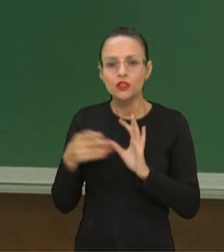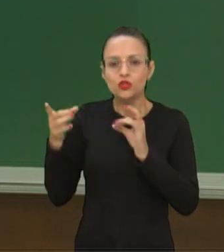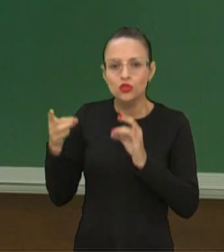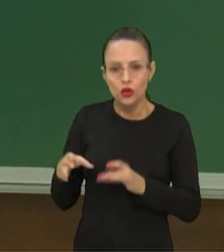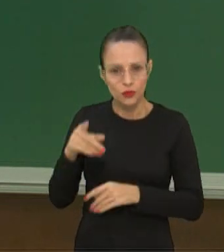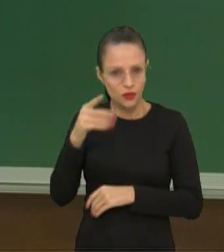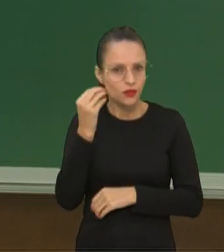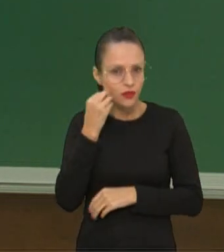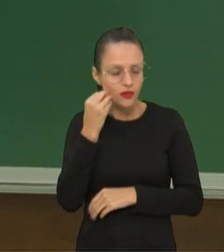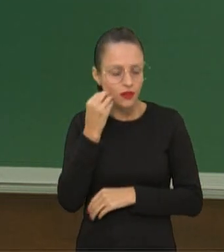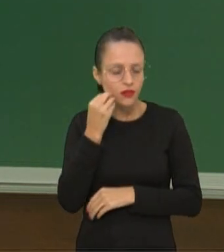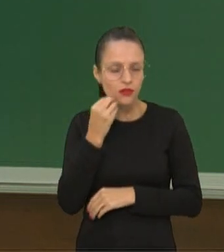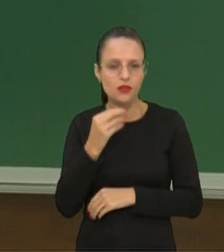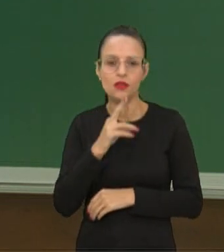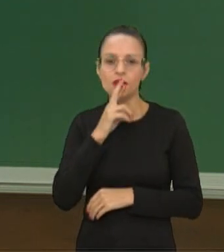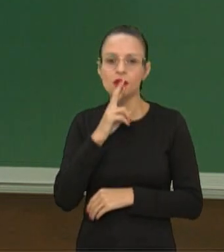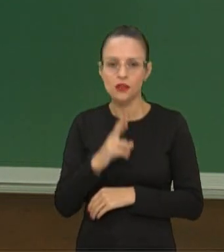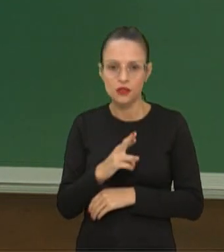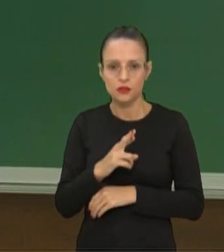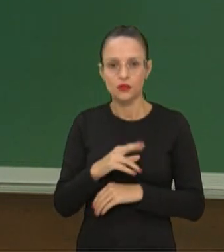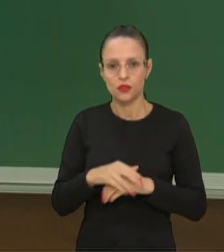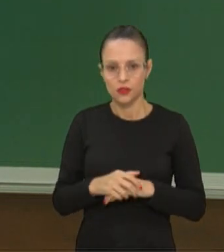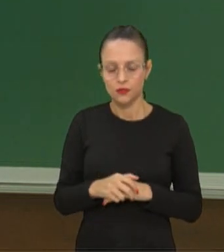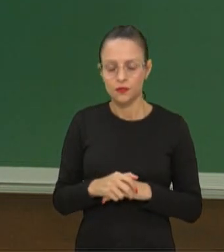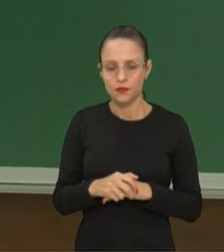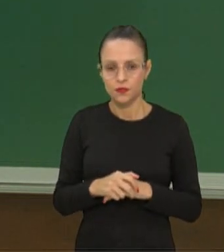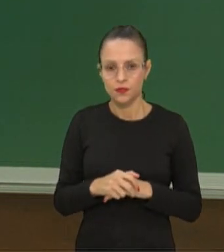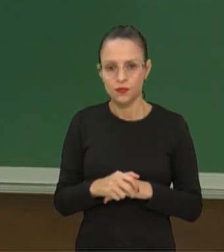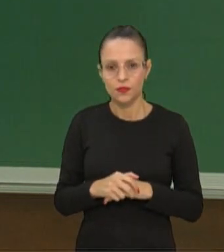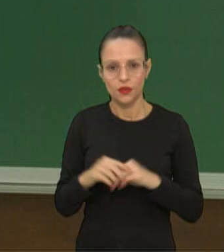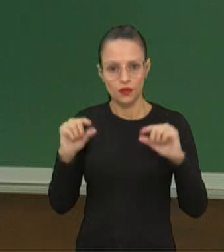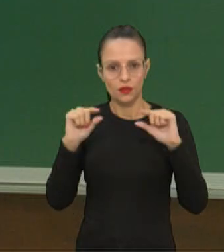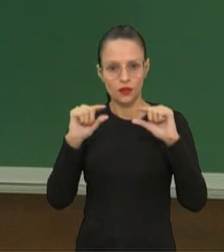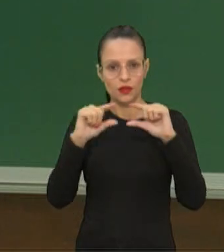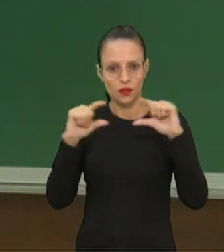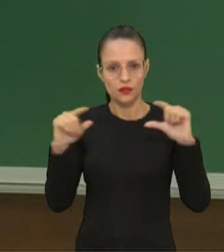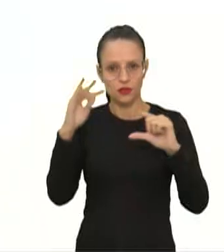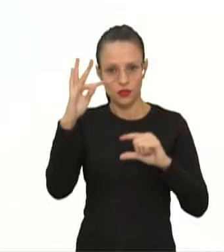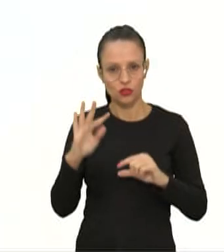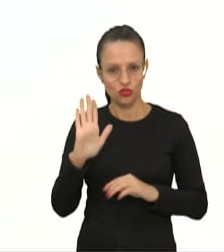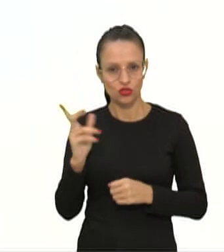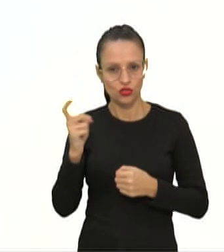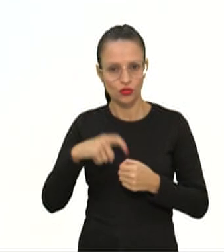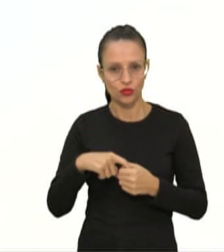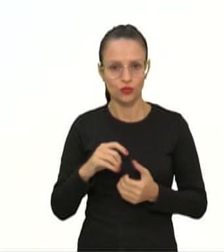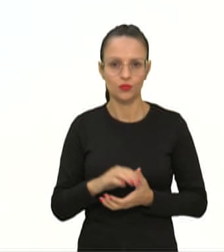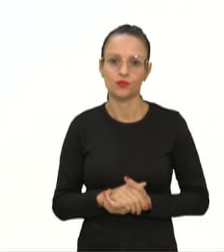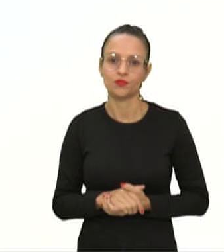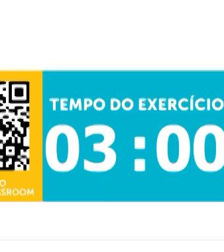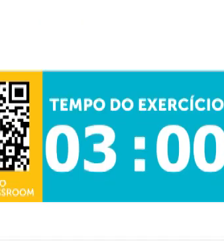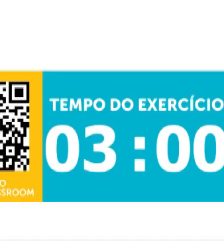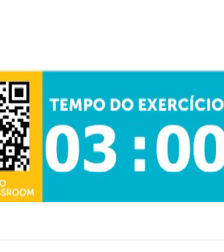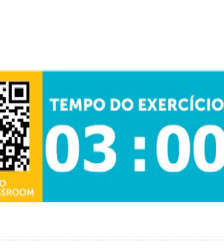e tente montar a sentença matemática para resolver essa situação problema. E eu volto já com a resposta.